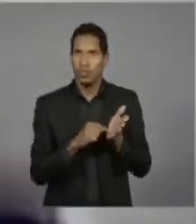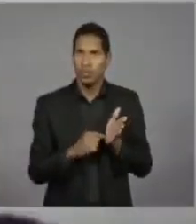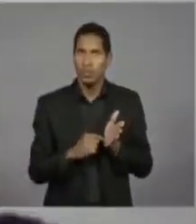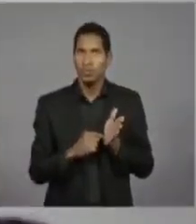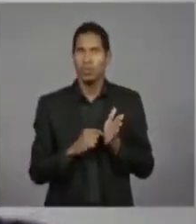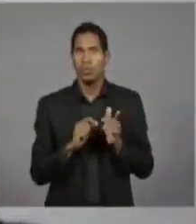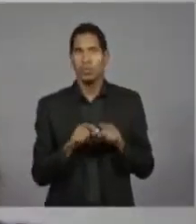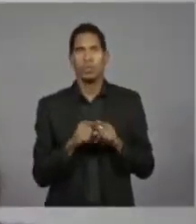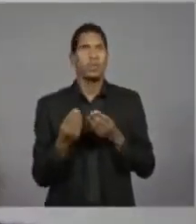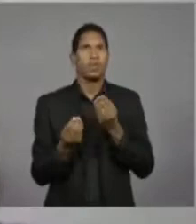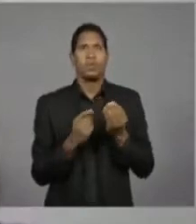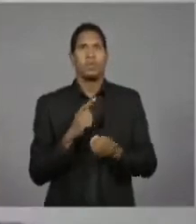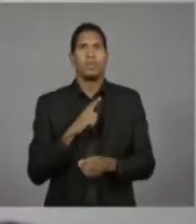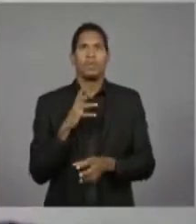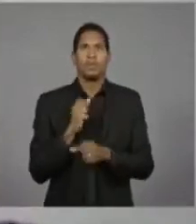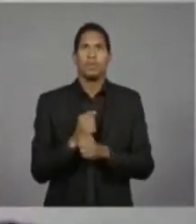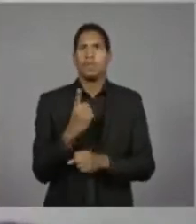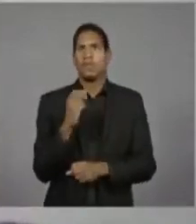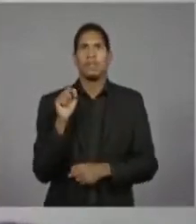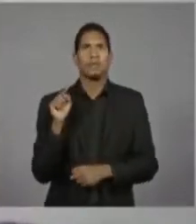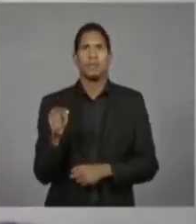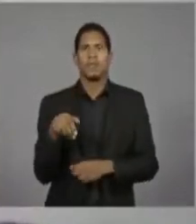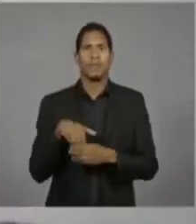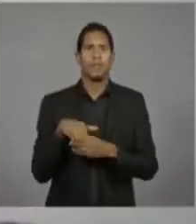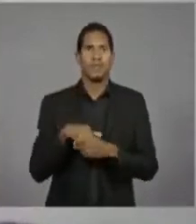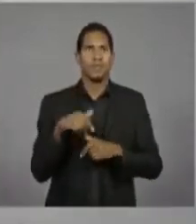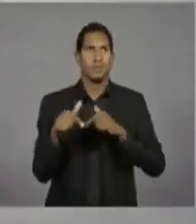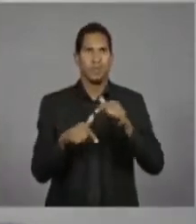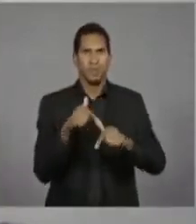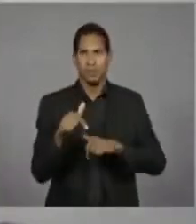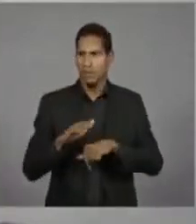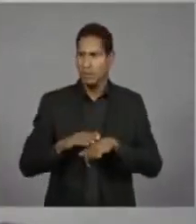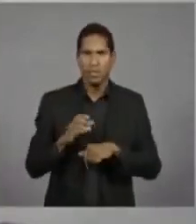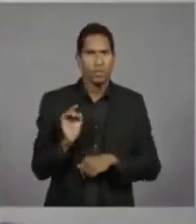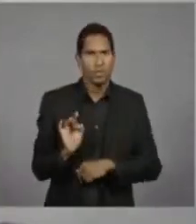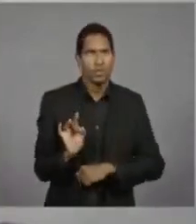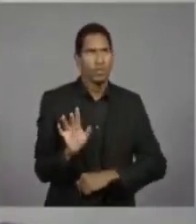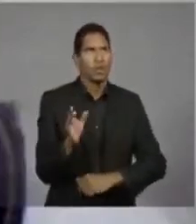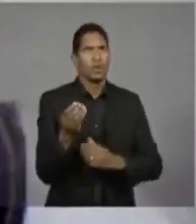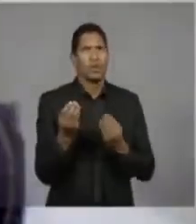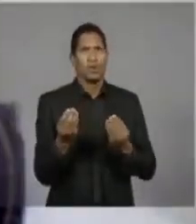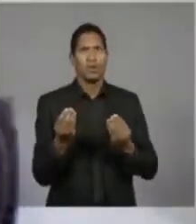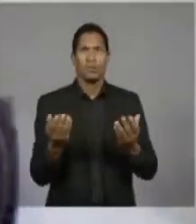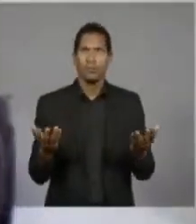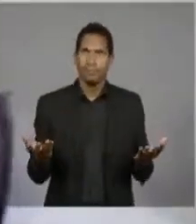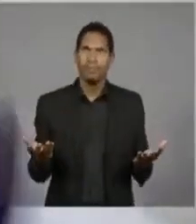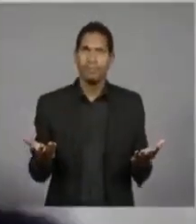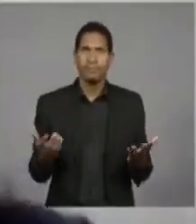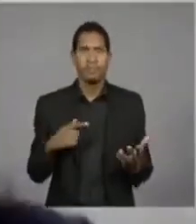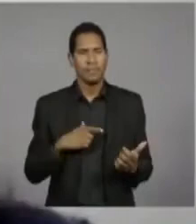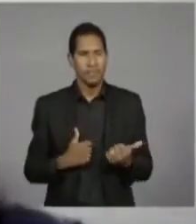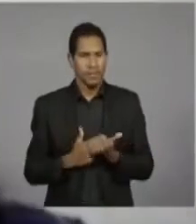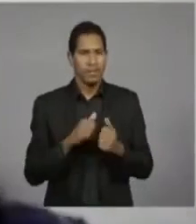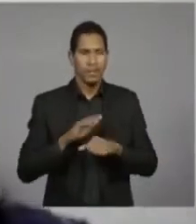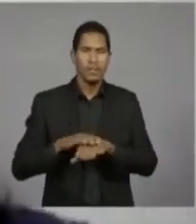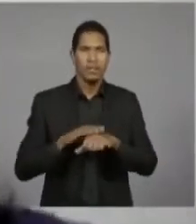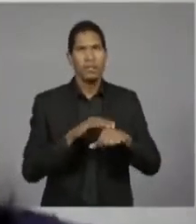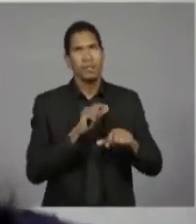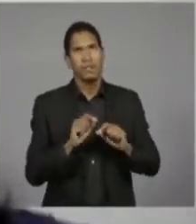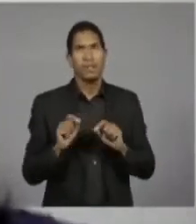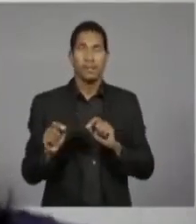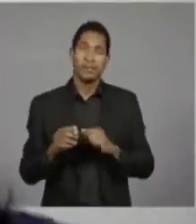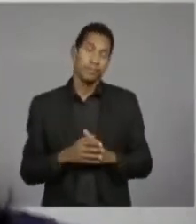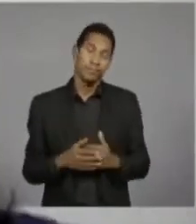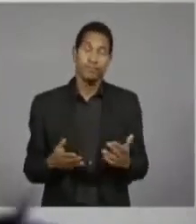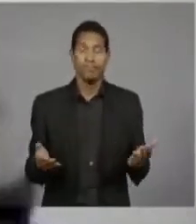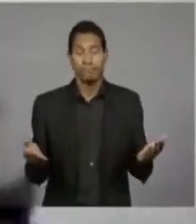que eu tive 10 mil votos com o trabalho que eu fiz, tendo sido candidato a senador, indo outro dia com apoio,